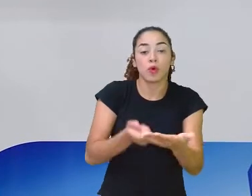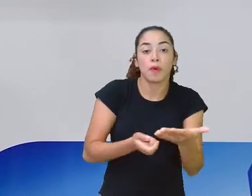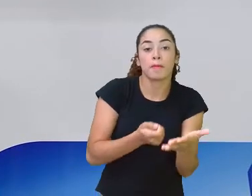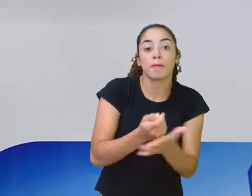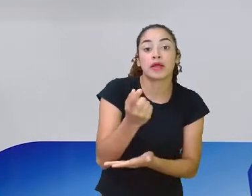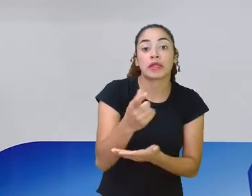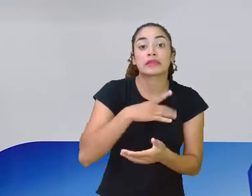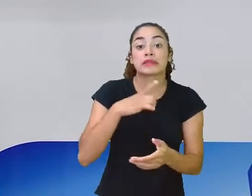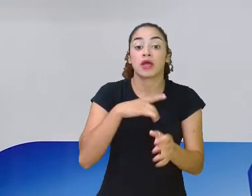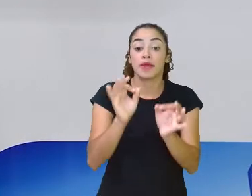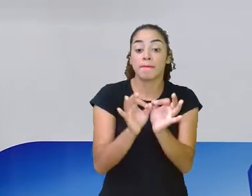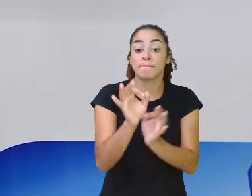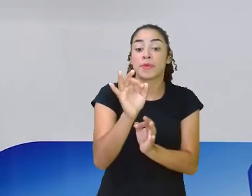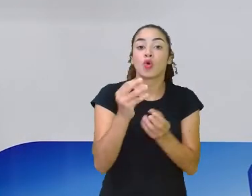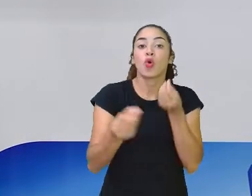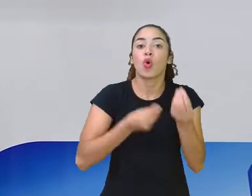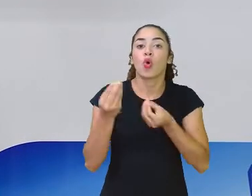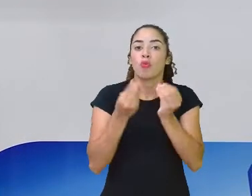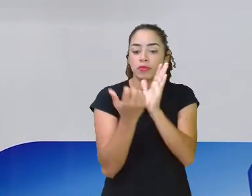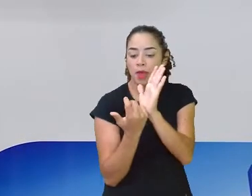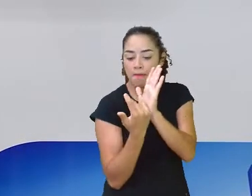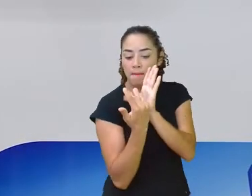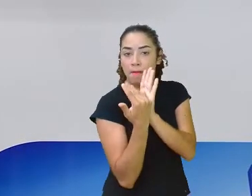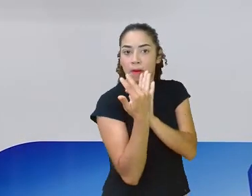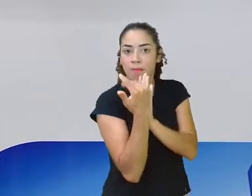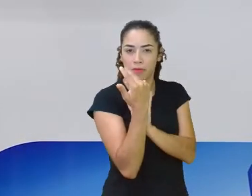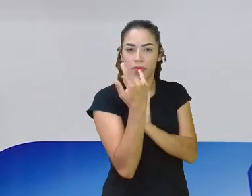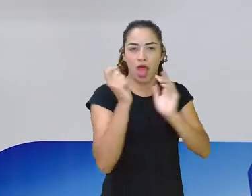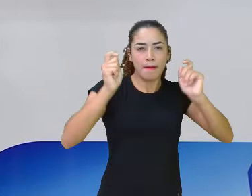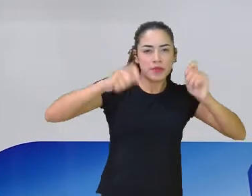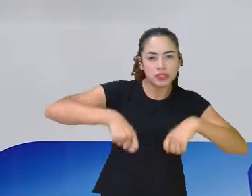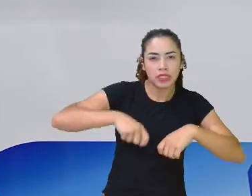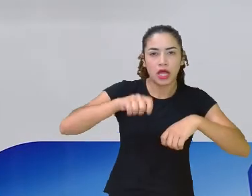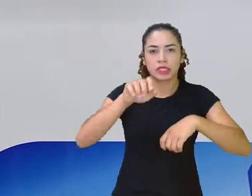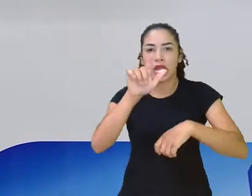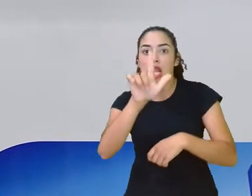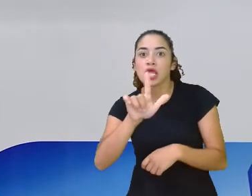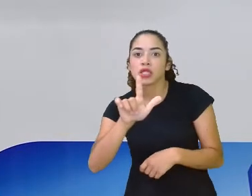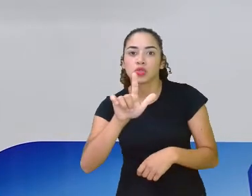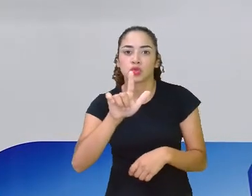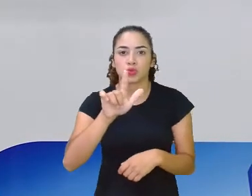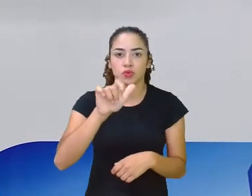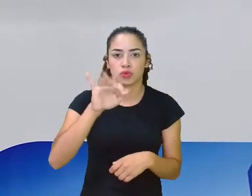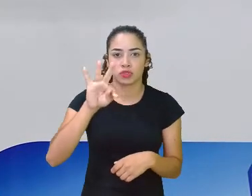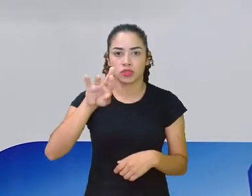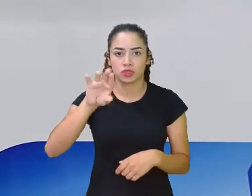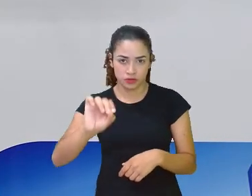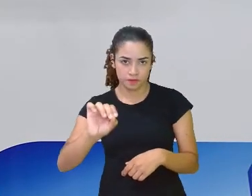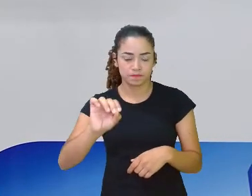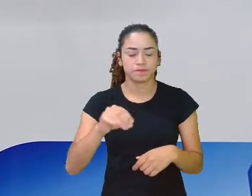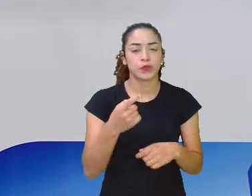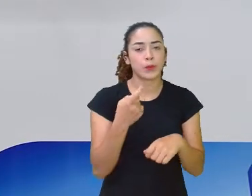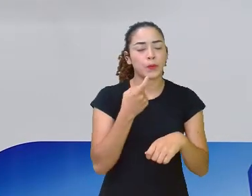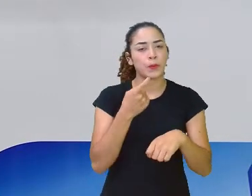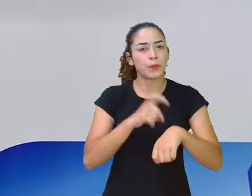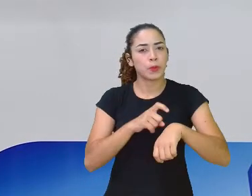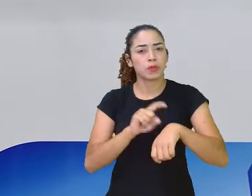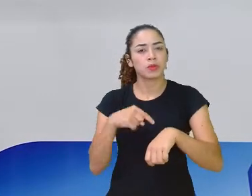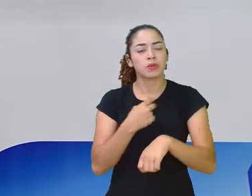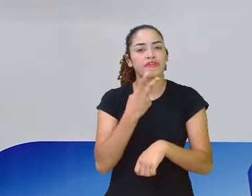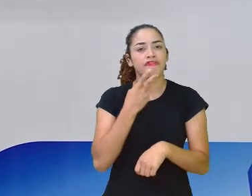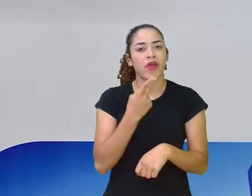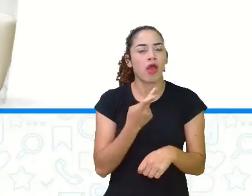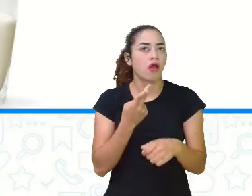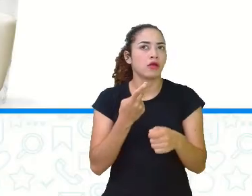medido aí em capacidade? Será que vocês já conseguiram entender isso quando a gente fala de capacidade? Então,